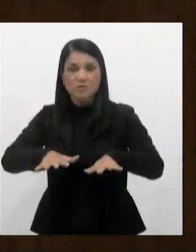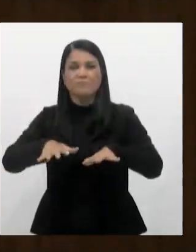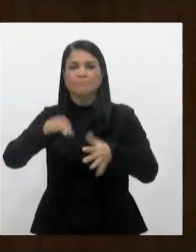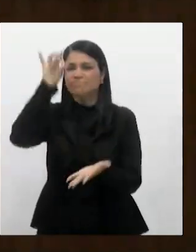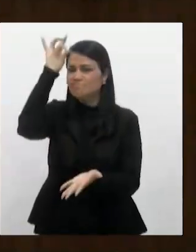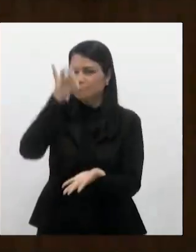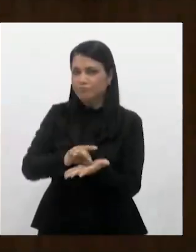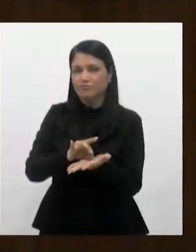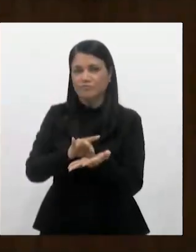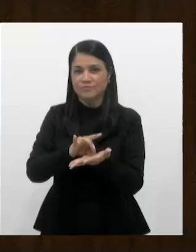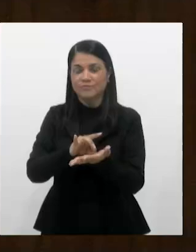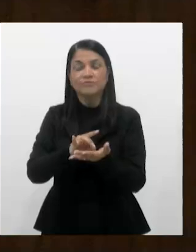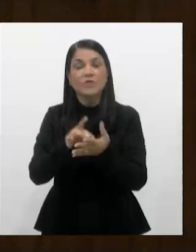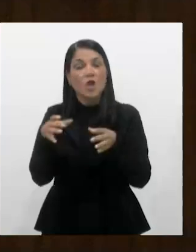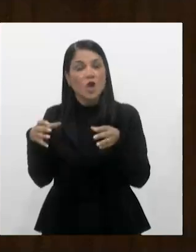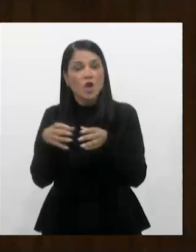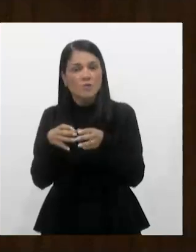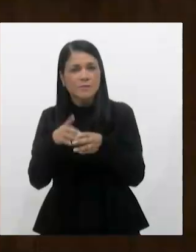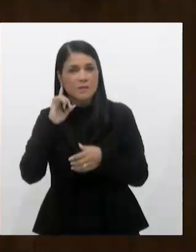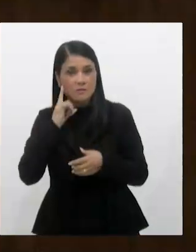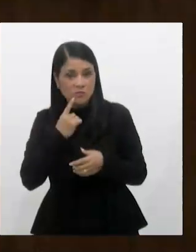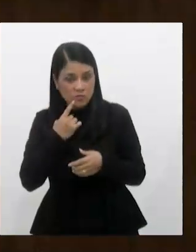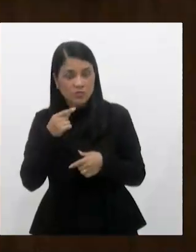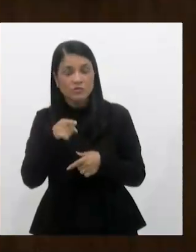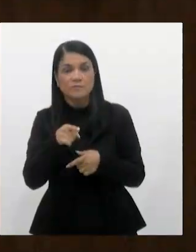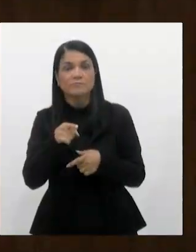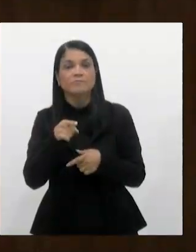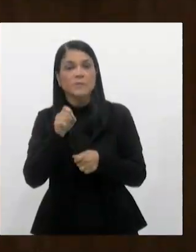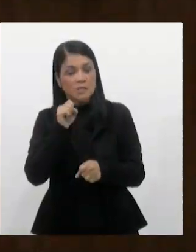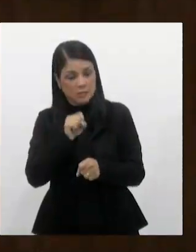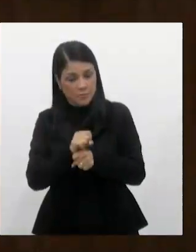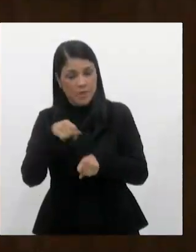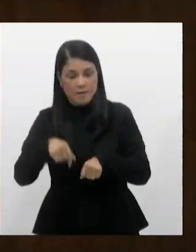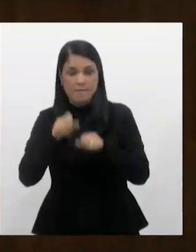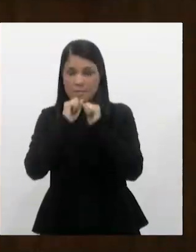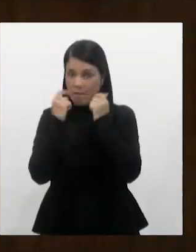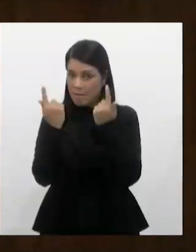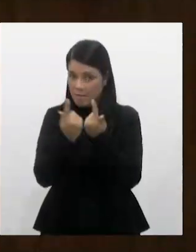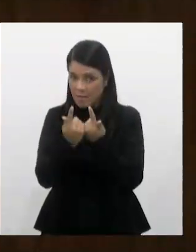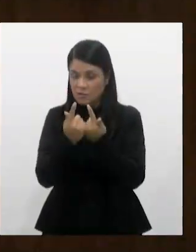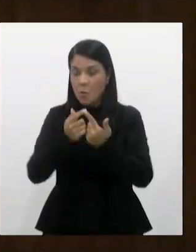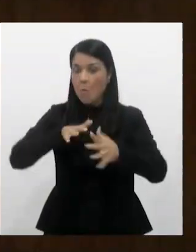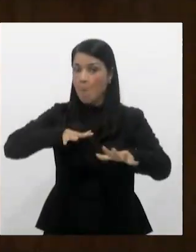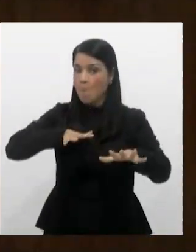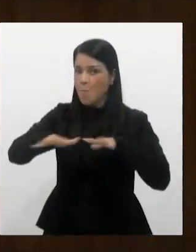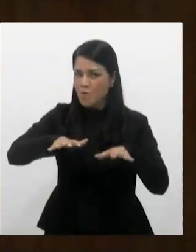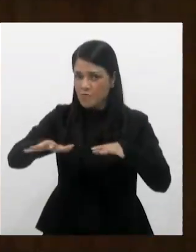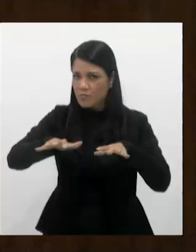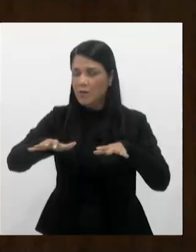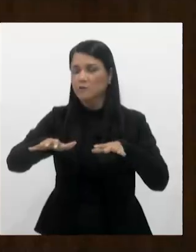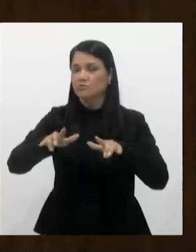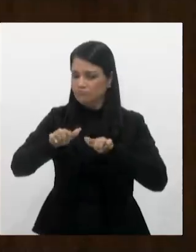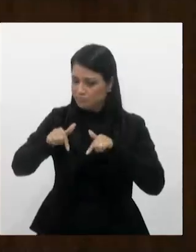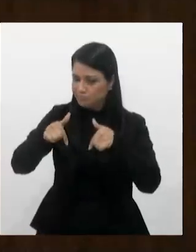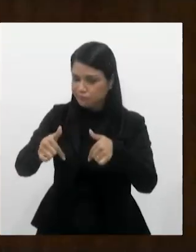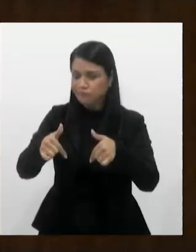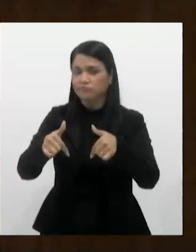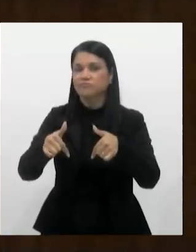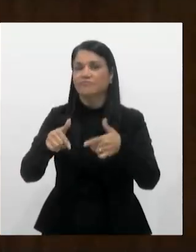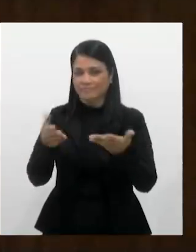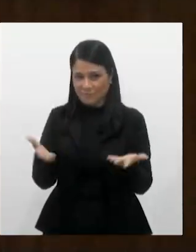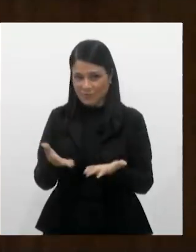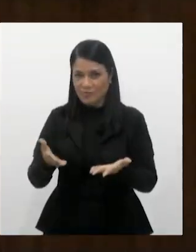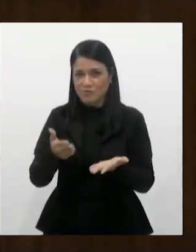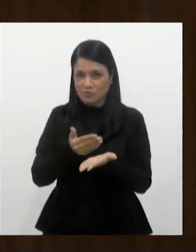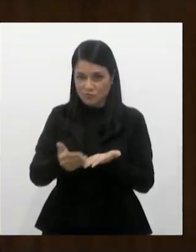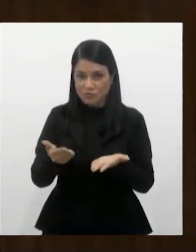verdade. Então, essa comunidade pode esperar desta Casa uma mobilização ativa a partir desta data. Então, parabéns